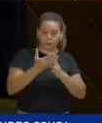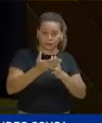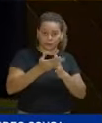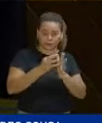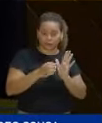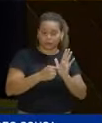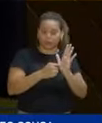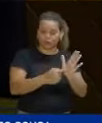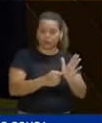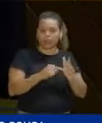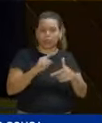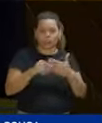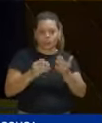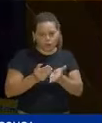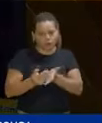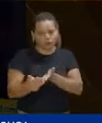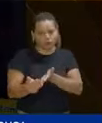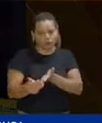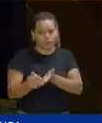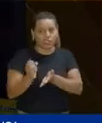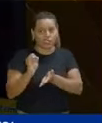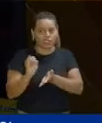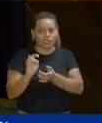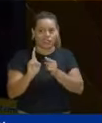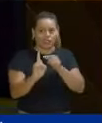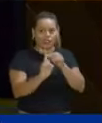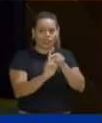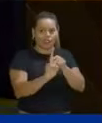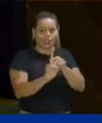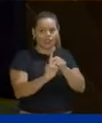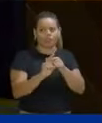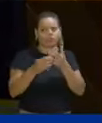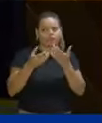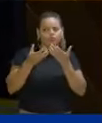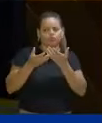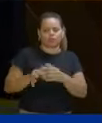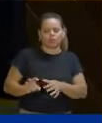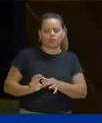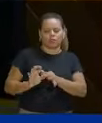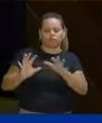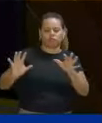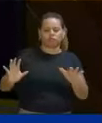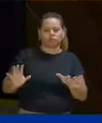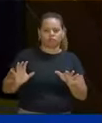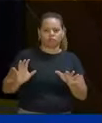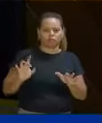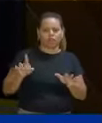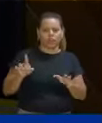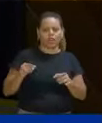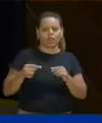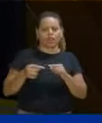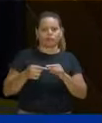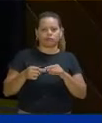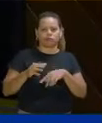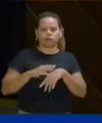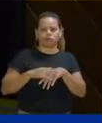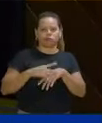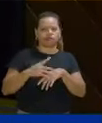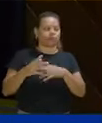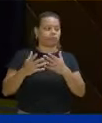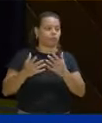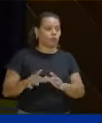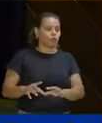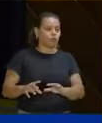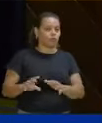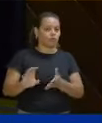contas. Se a candidata teve a pretensão de se desvincular da prestação de contas da chapa, deveria ter protocolado o